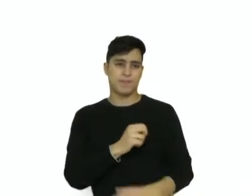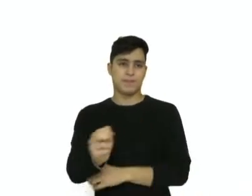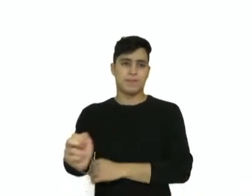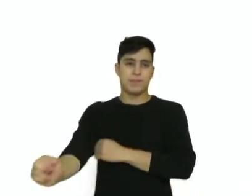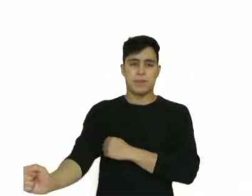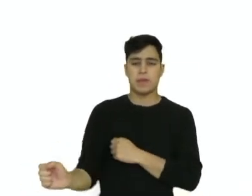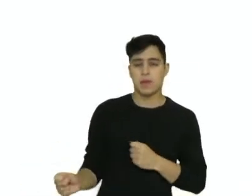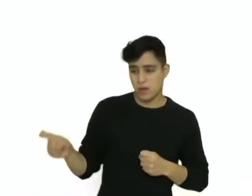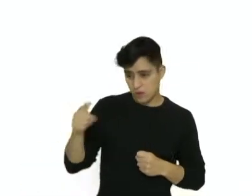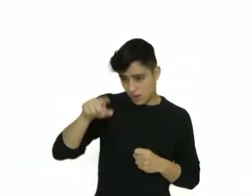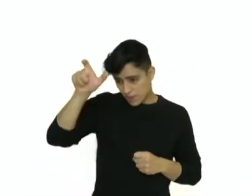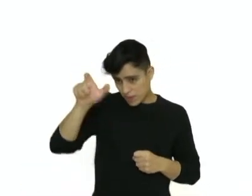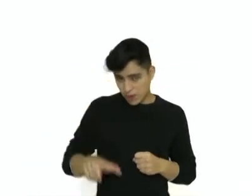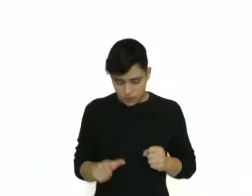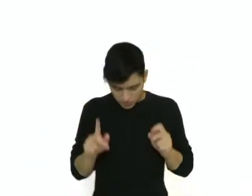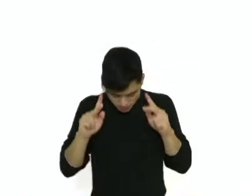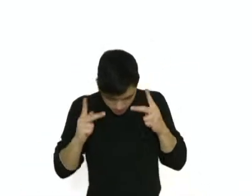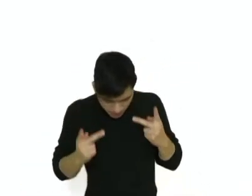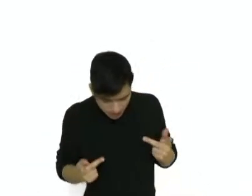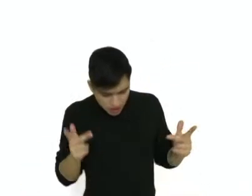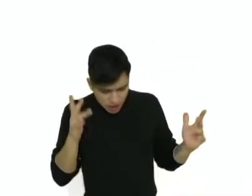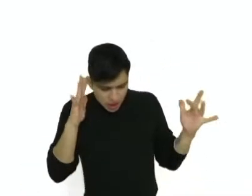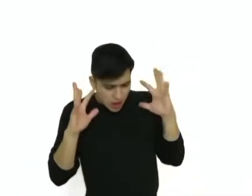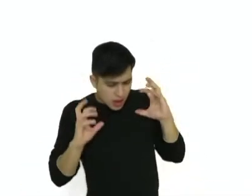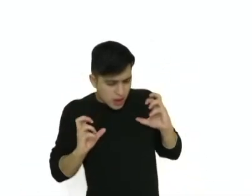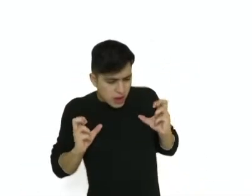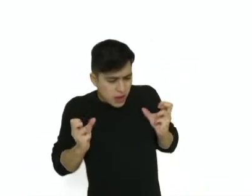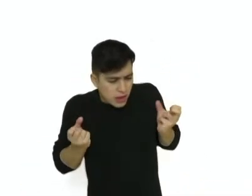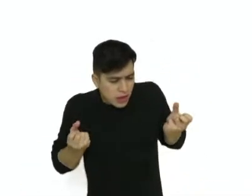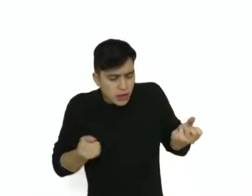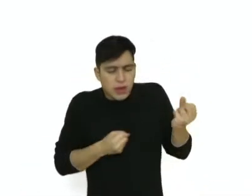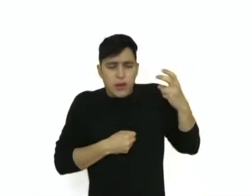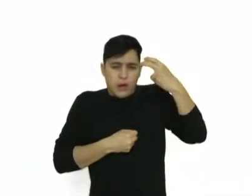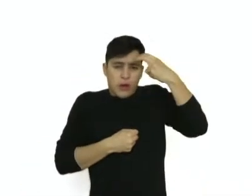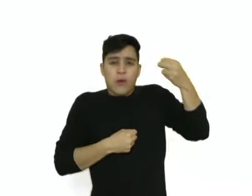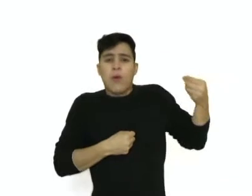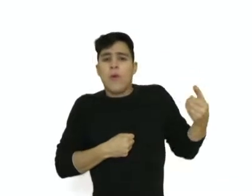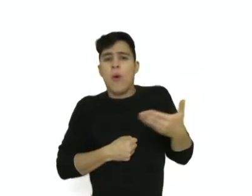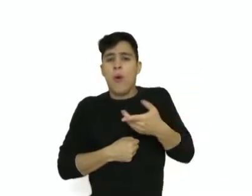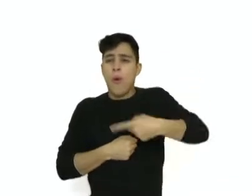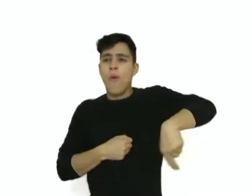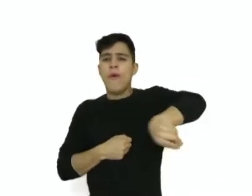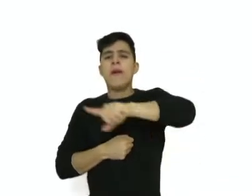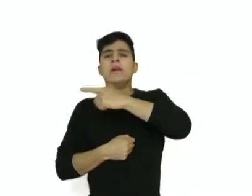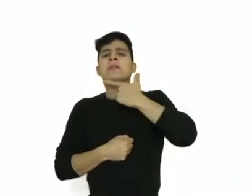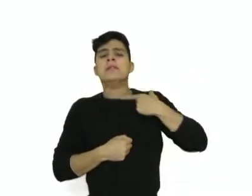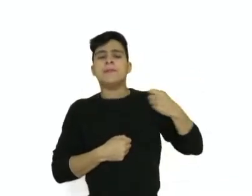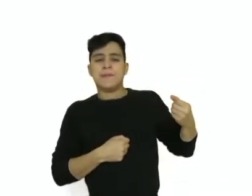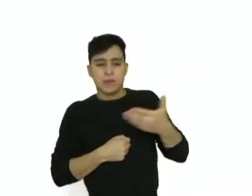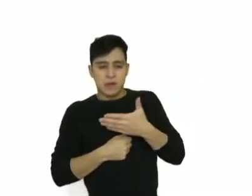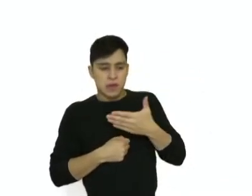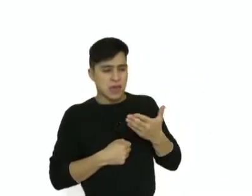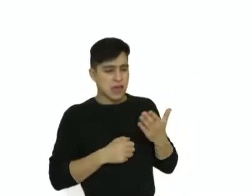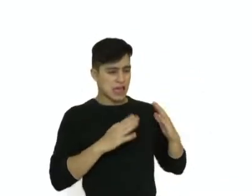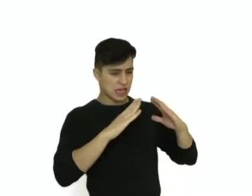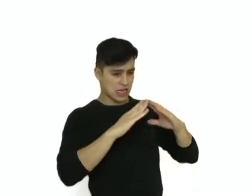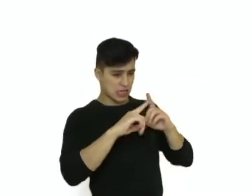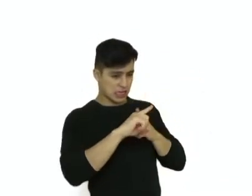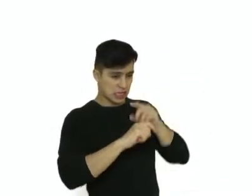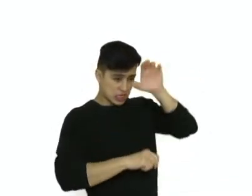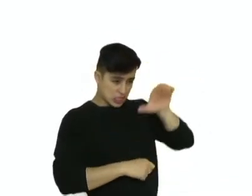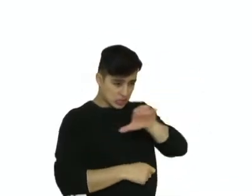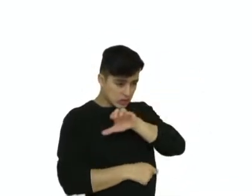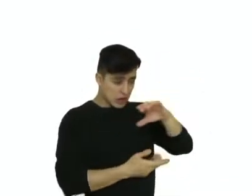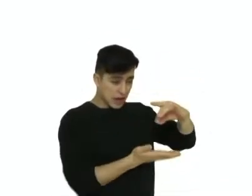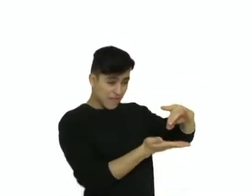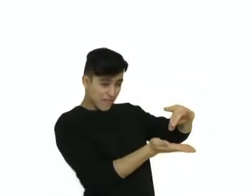Eles esforçavam-se para criar uma nova cultura, né? Imbuídos desse ideal, os humanistas opuseram-se às verdades da igreja. Mas isso